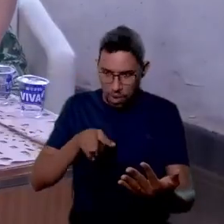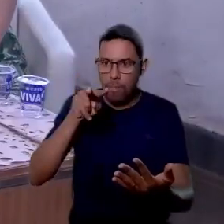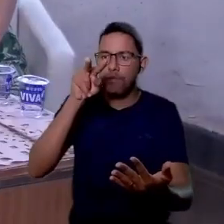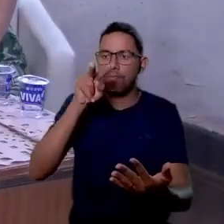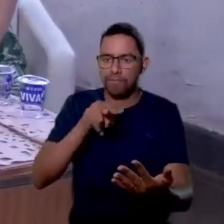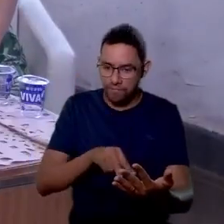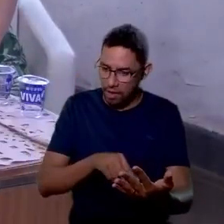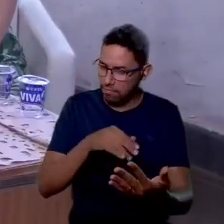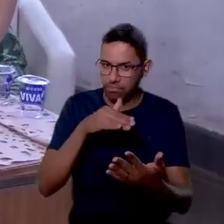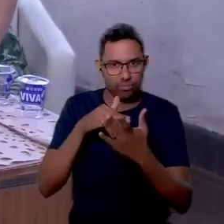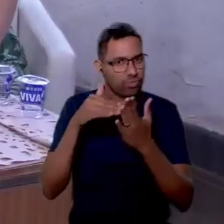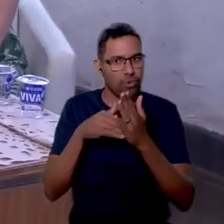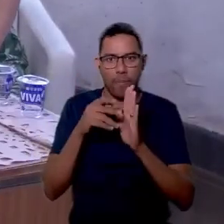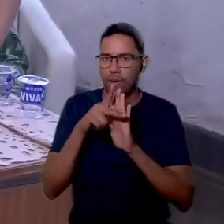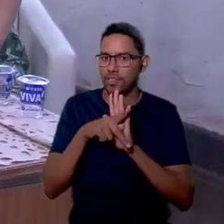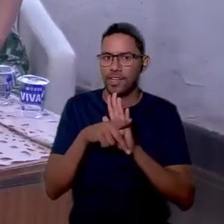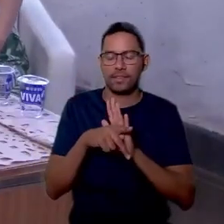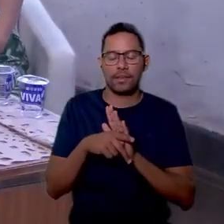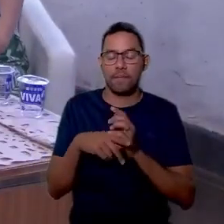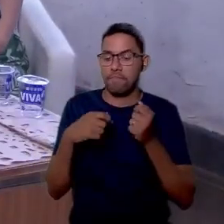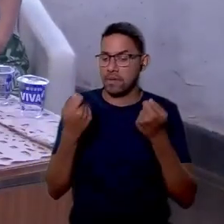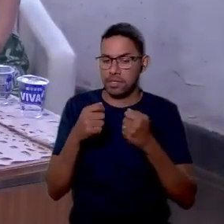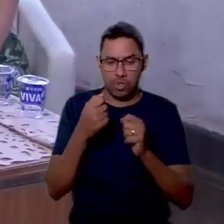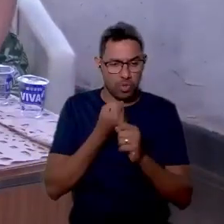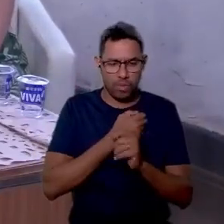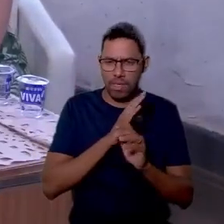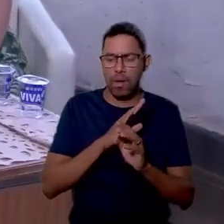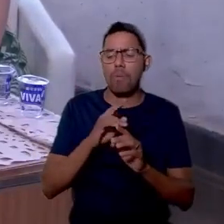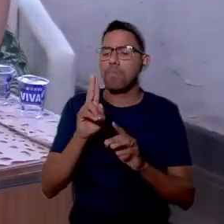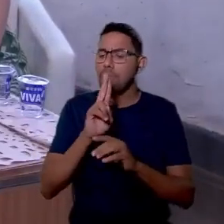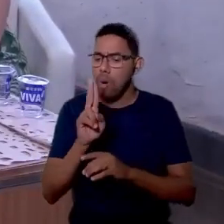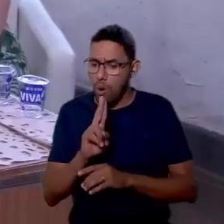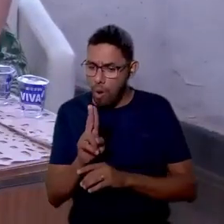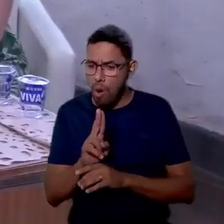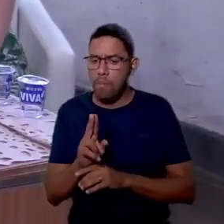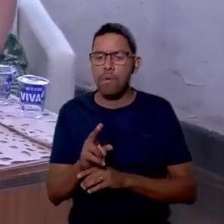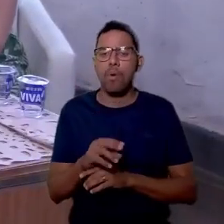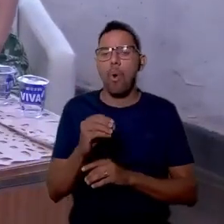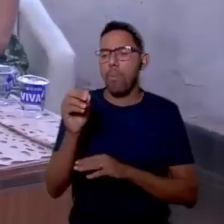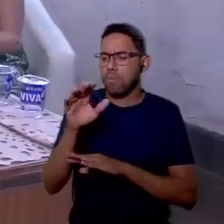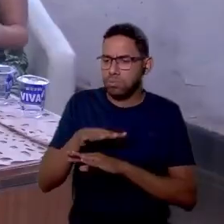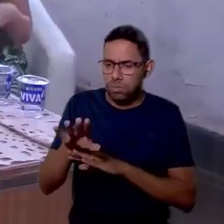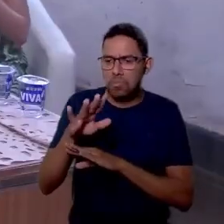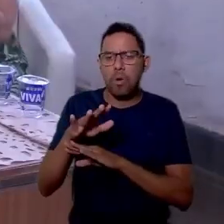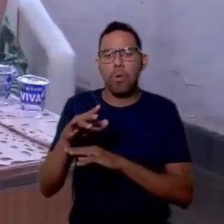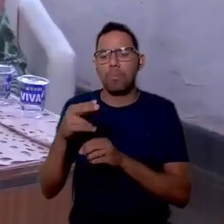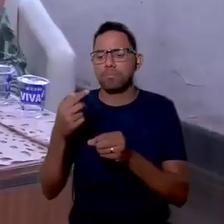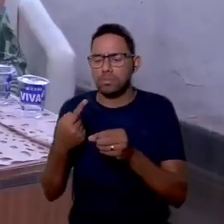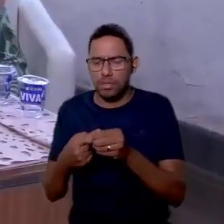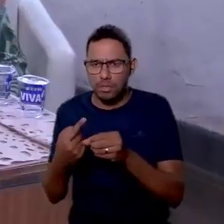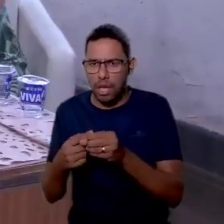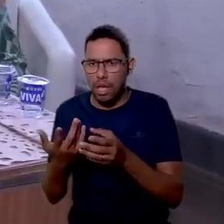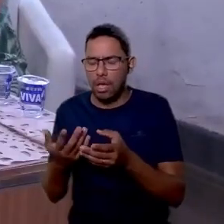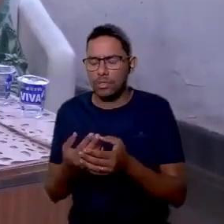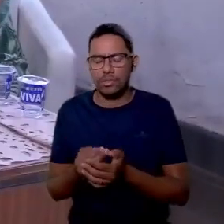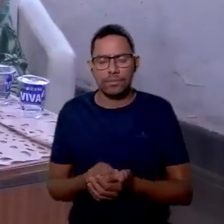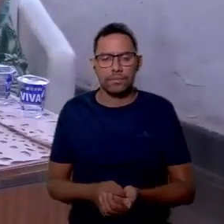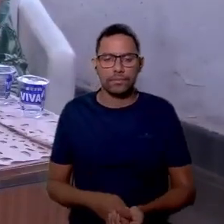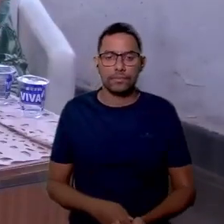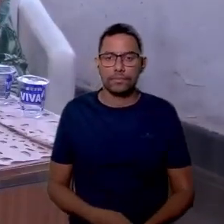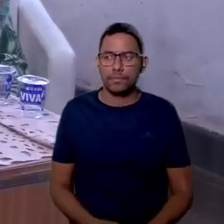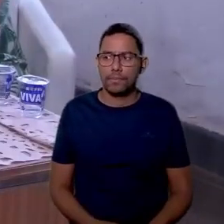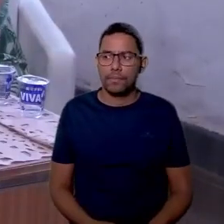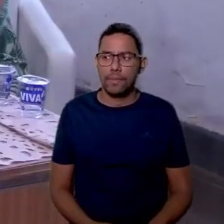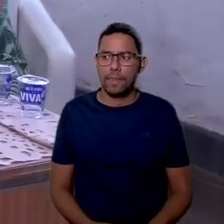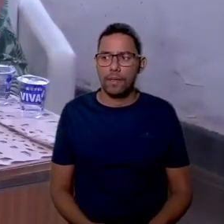todo o projeto do Afonso. E nem precisa do número, você pode procurar por nome, você pode procurar por região, por cidade. Agora, cabe a